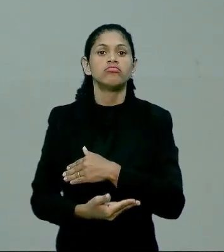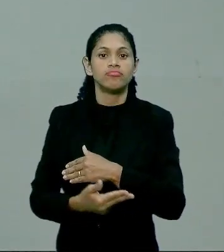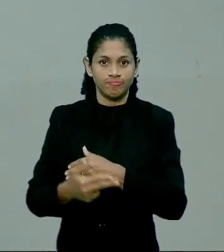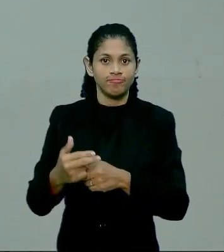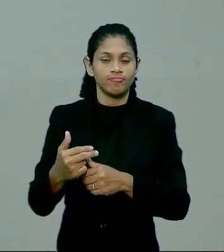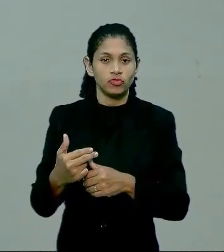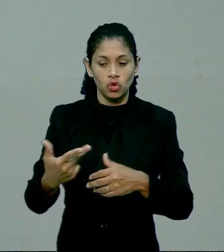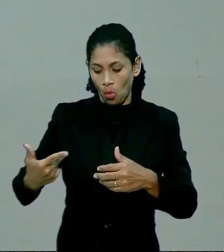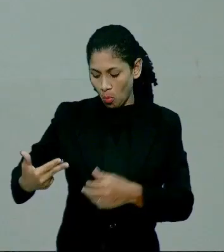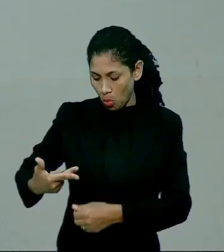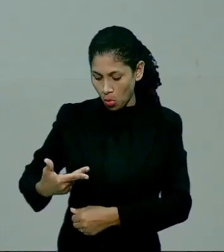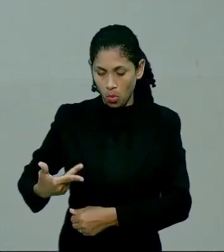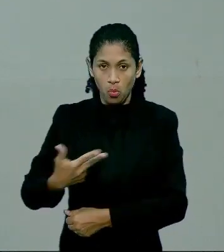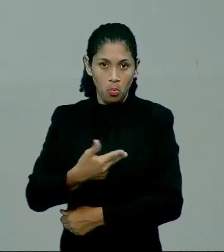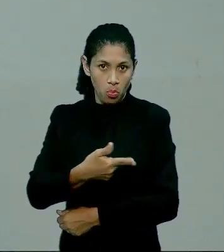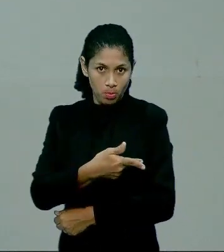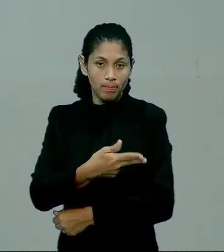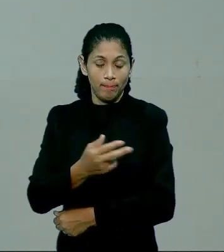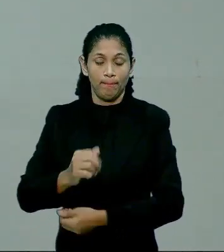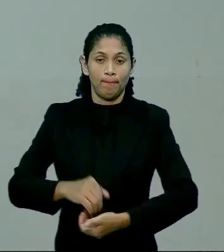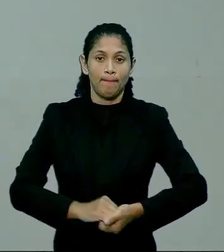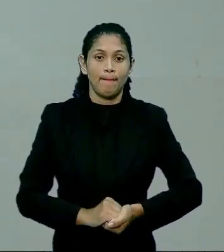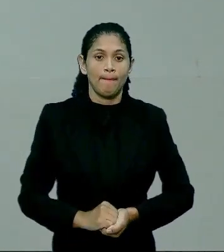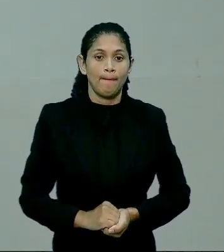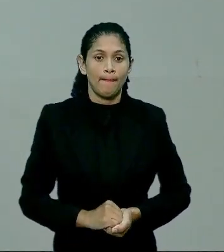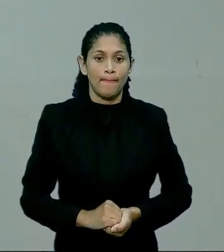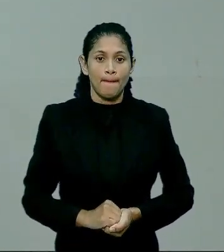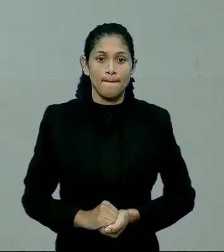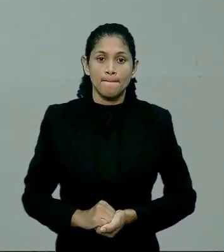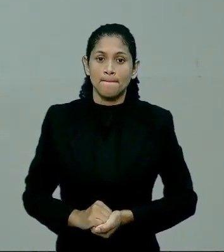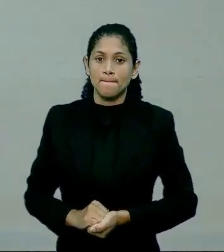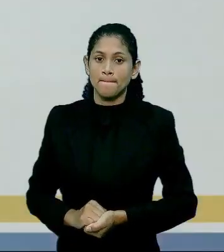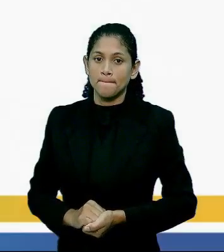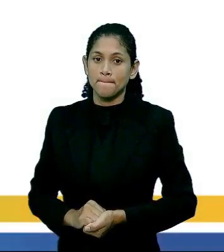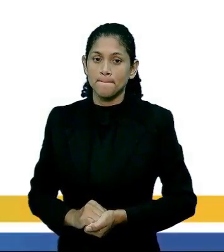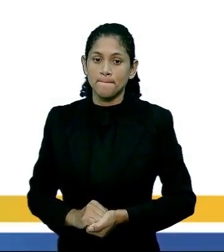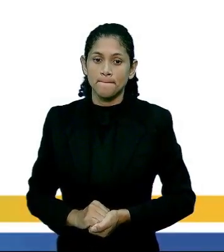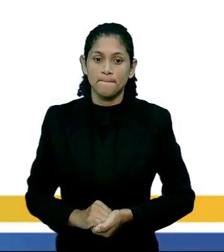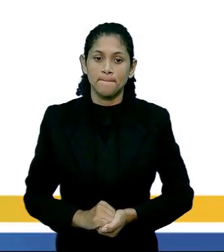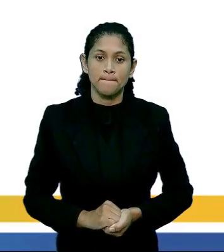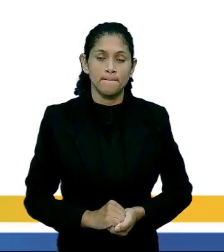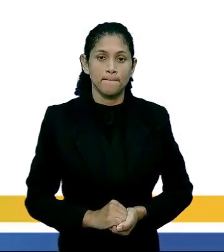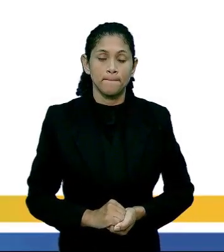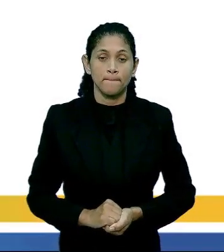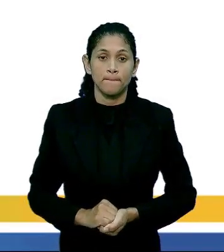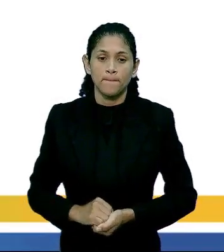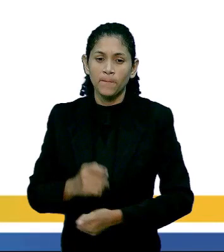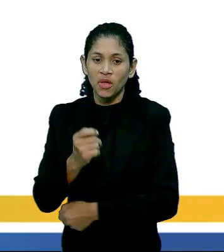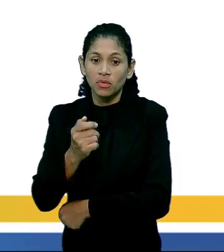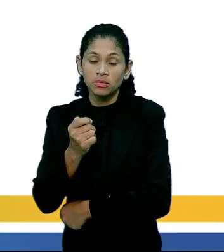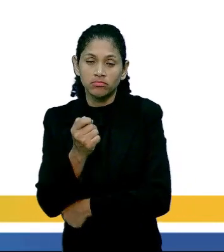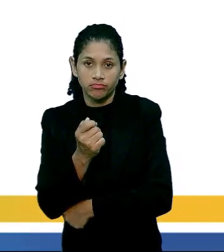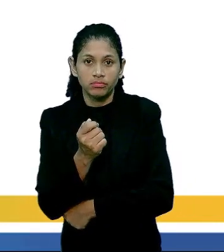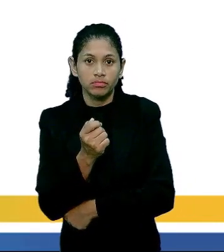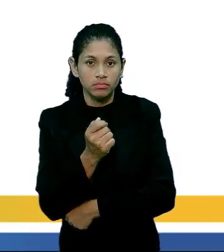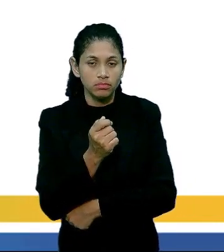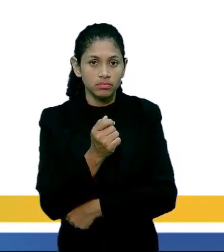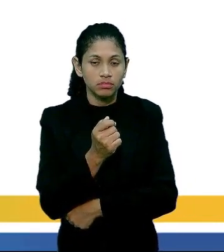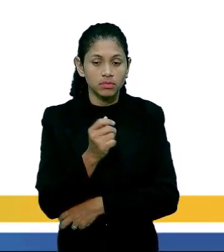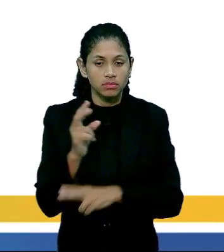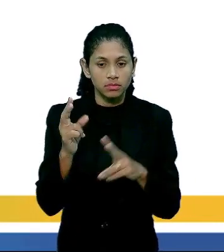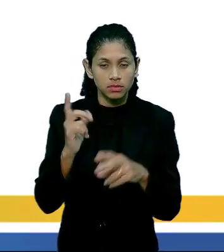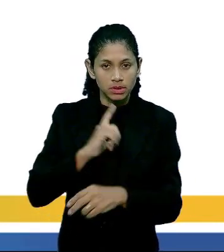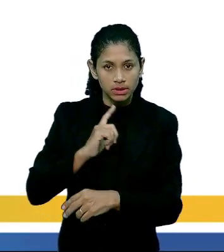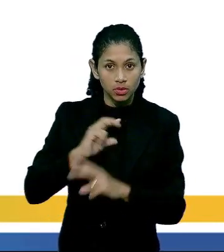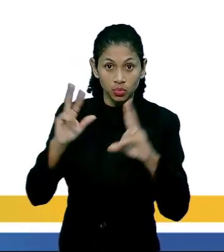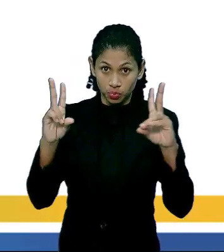e respeito a si, ao indivíduo, respeito ao próprio corpo, tranquilo? Como dica do Maroto, eu deixo um tema de redação